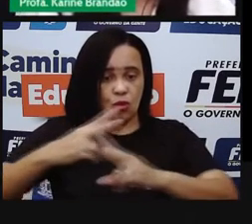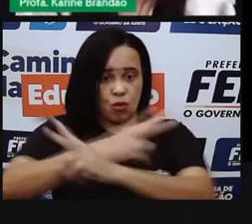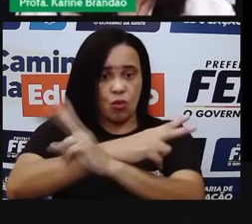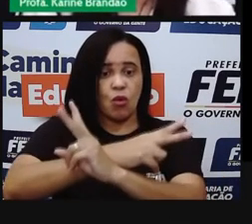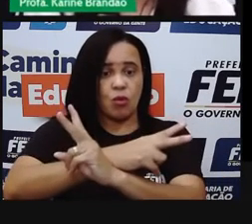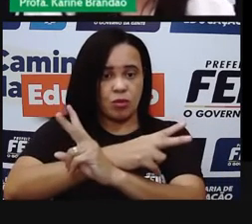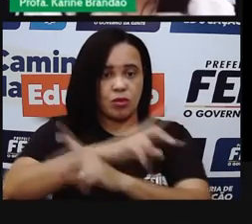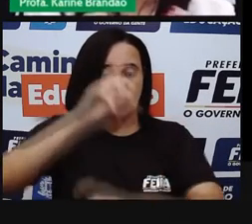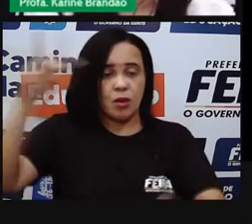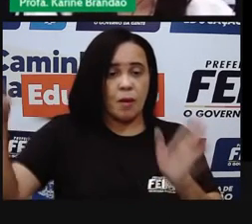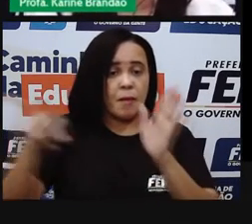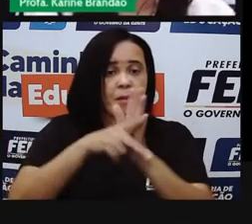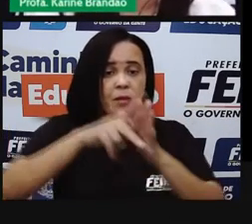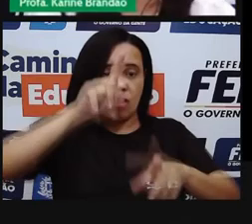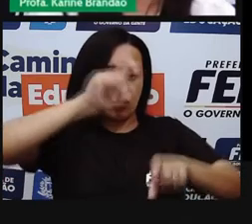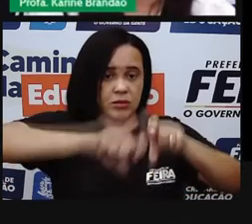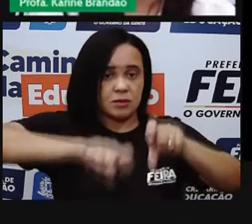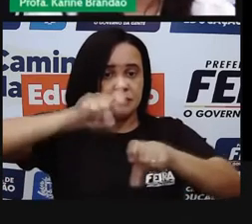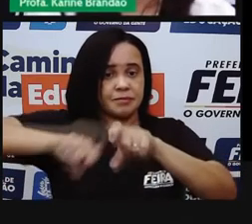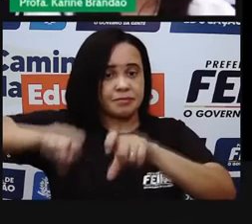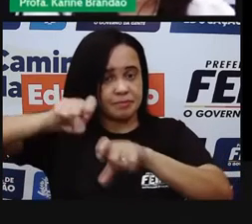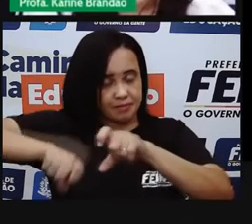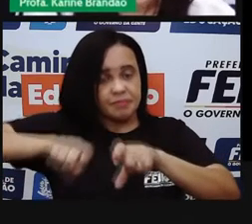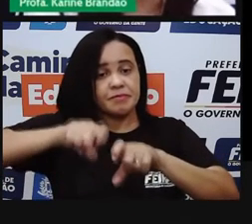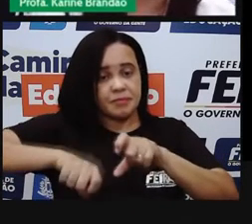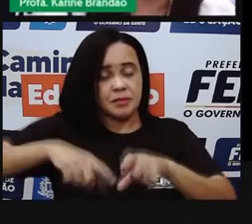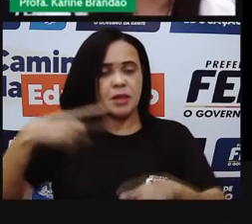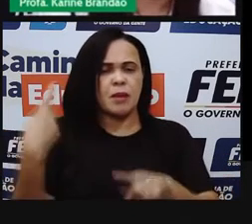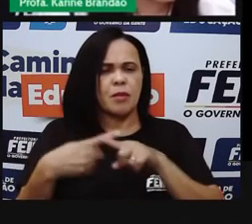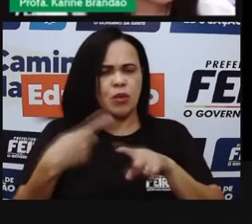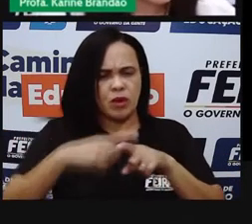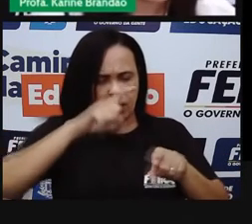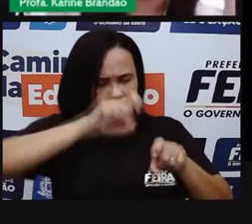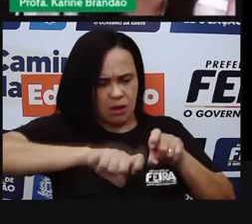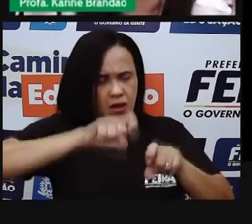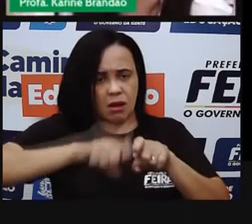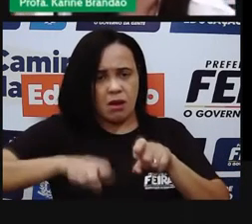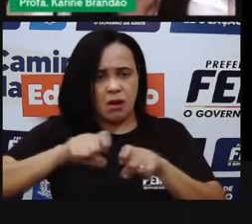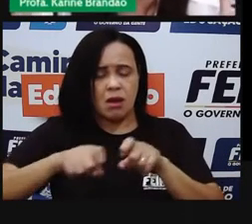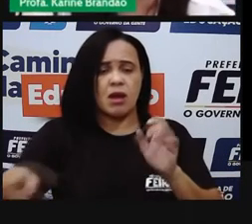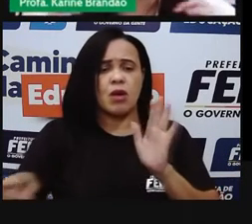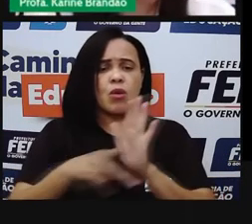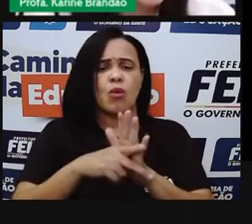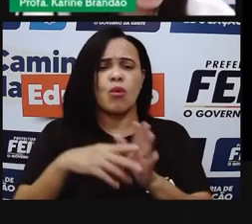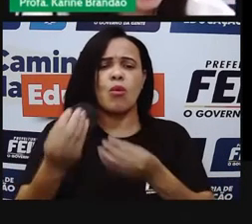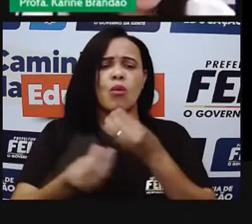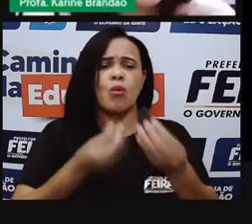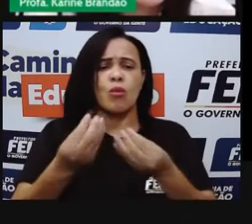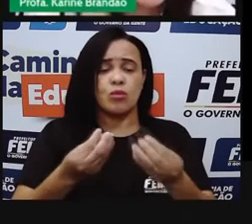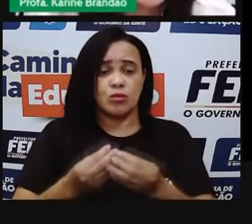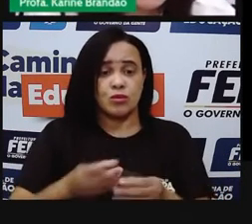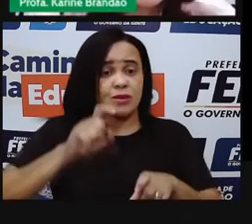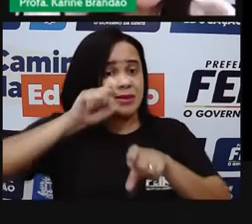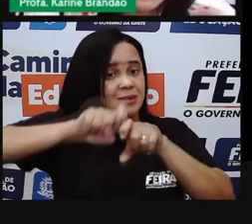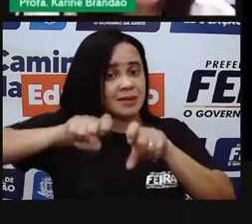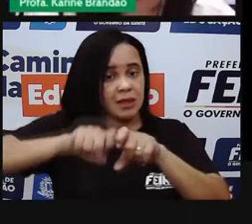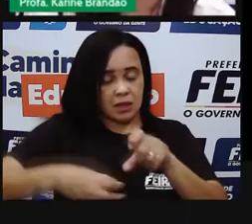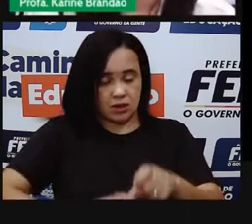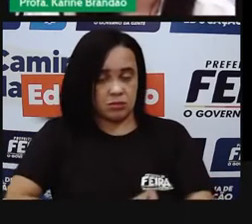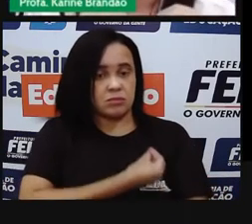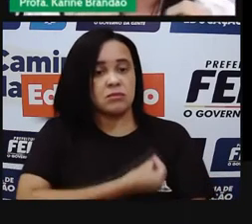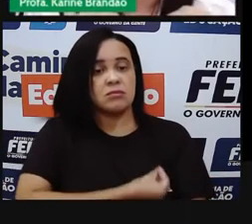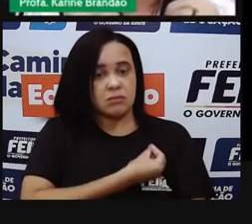isso? São os cromossomos que vão definir biologicamente, aqui a gente está falando de sexo biológico, macho e fêmea,